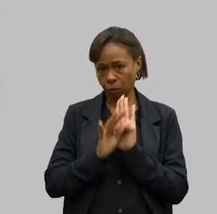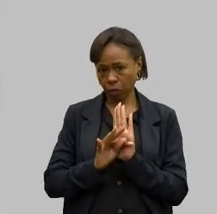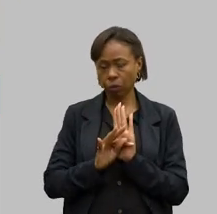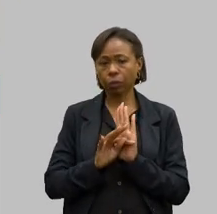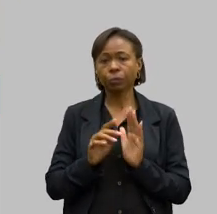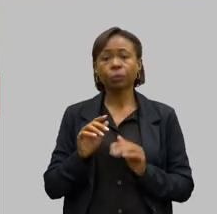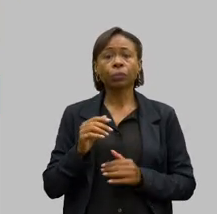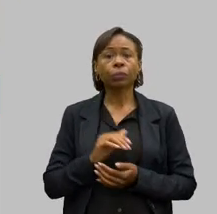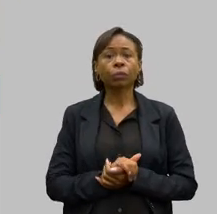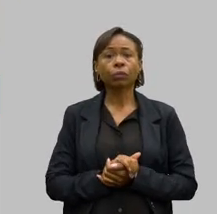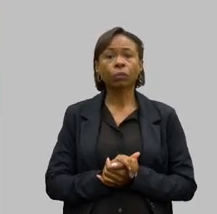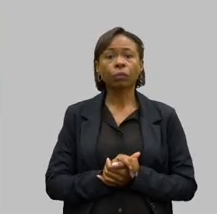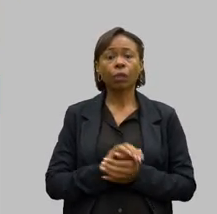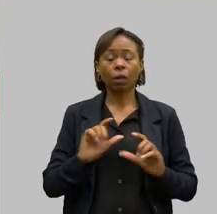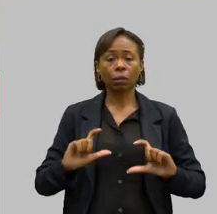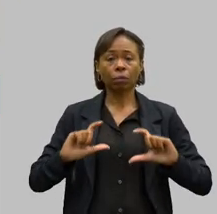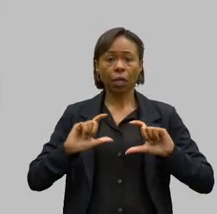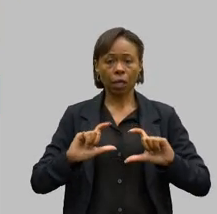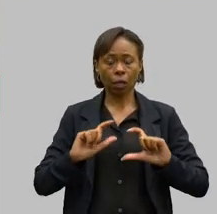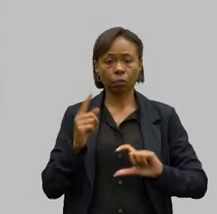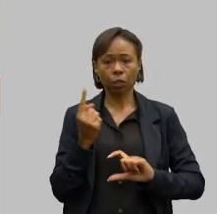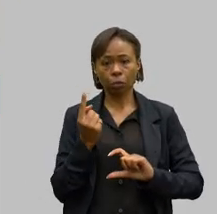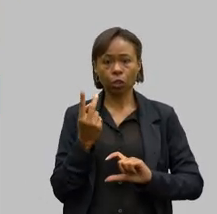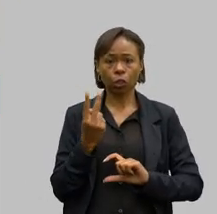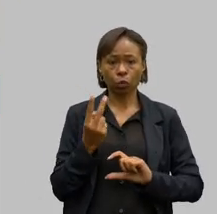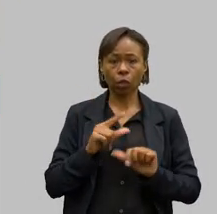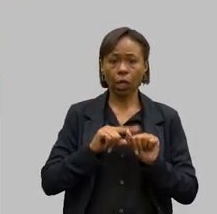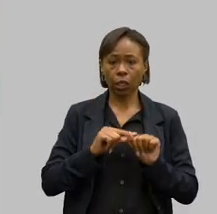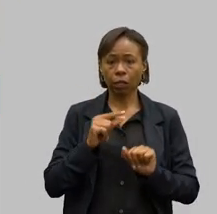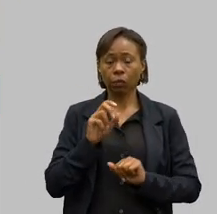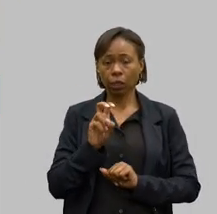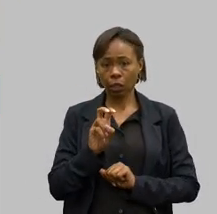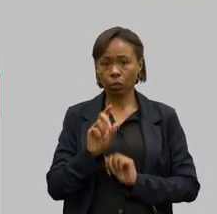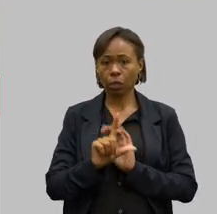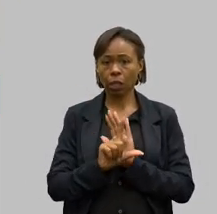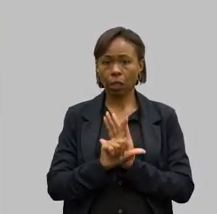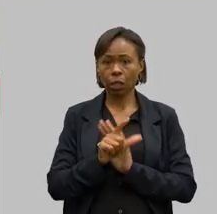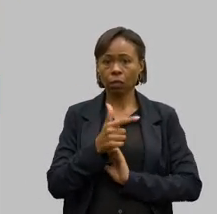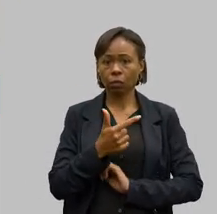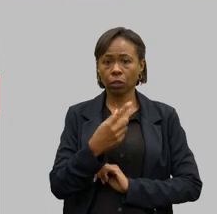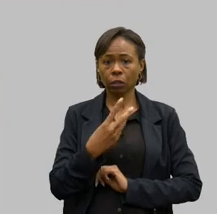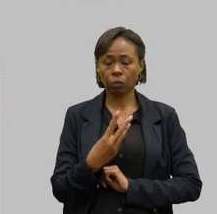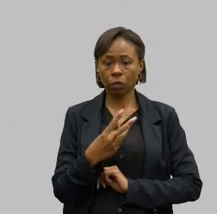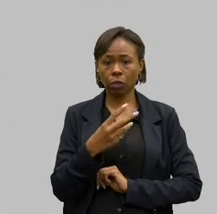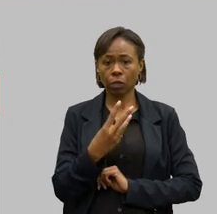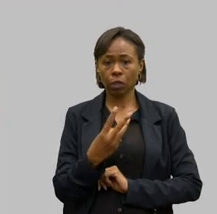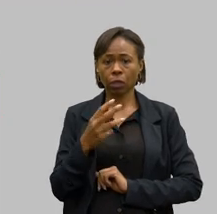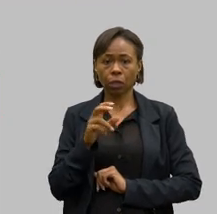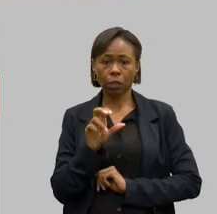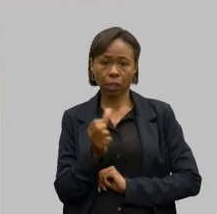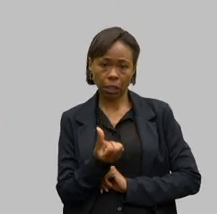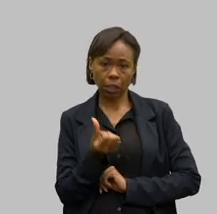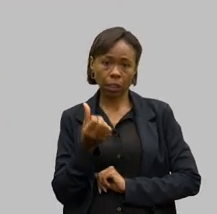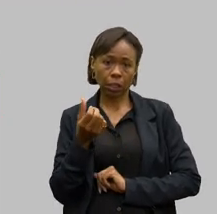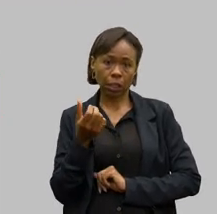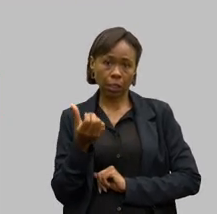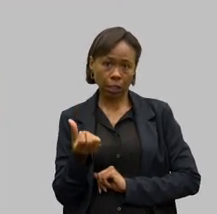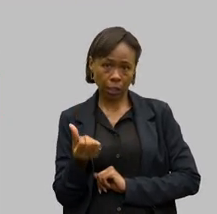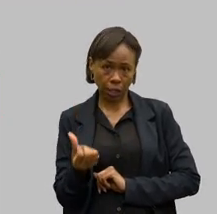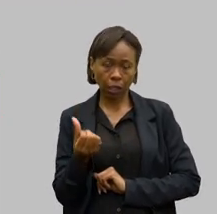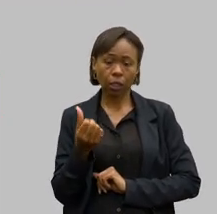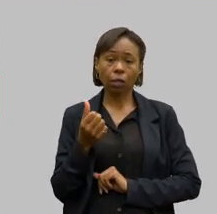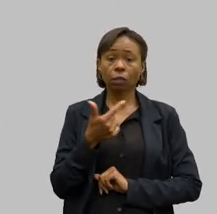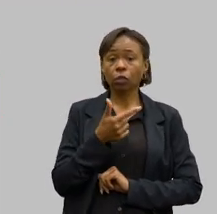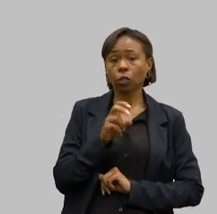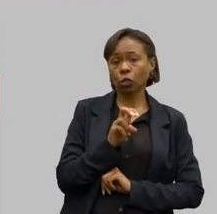acrescenta os parágrafos primeiro e segundo ao artigo 5º da lei 23.366 de 25 de julho de